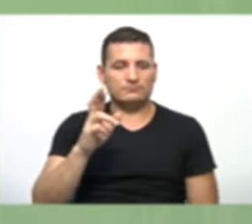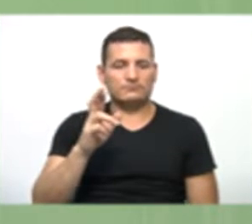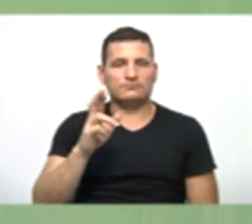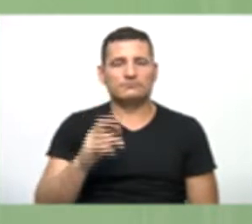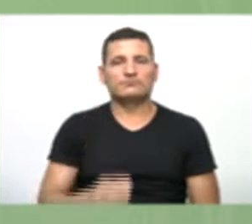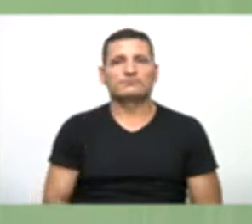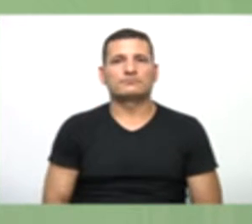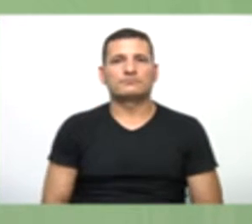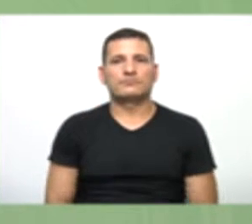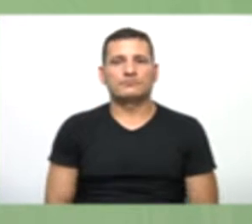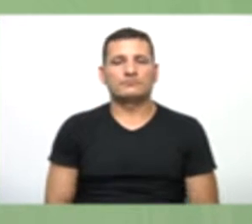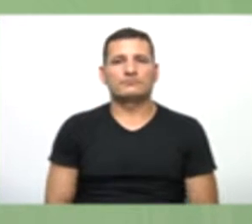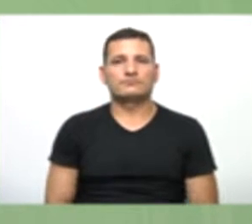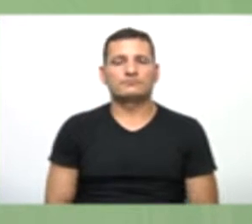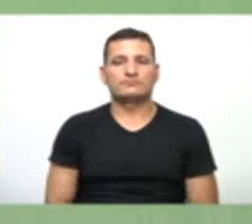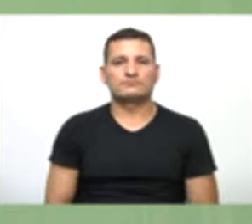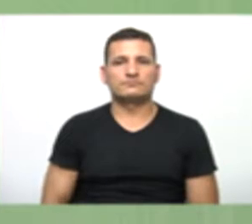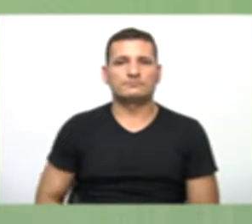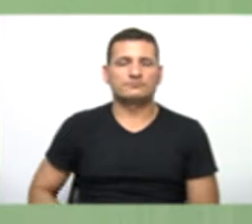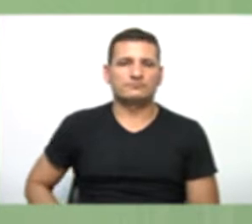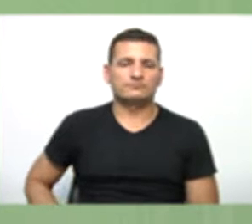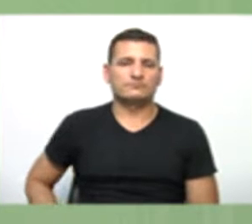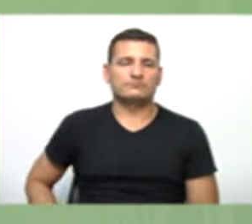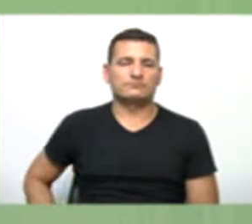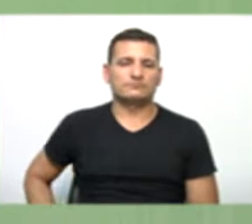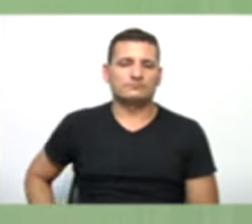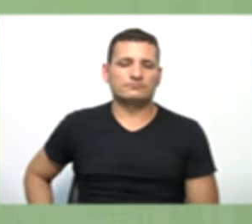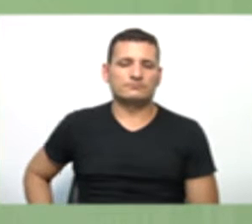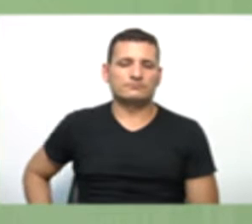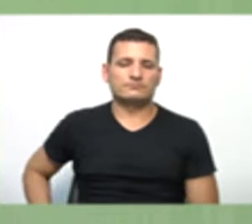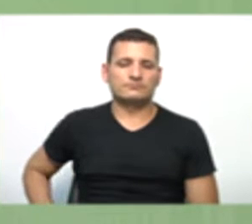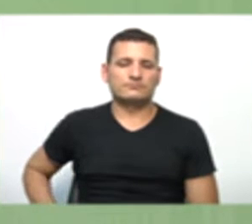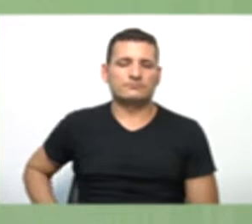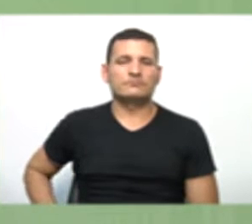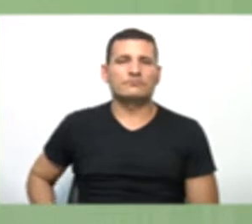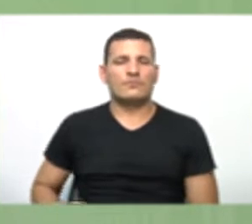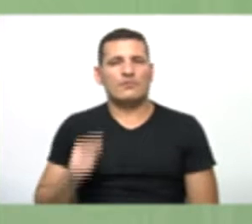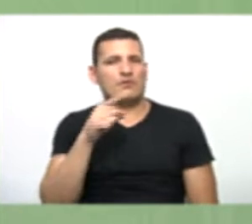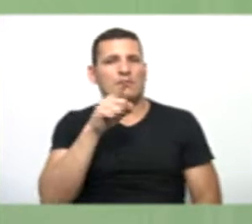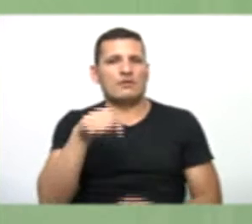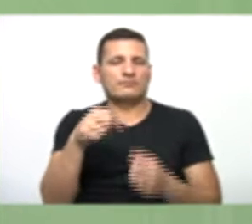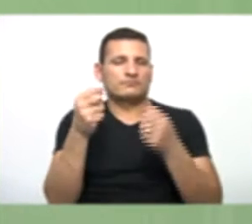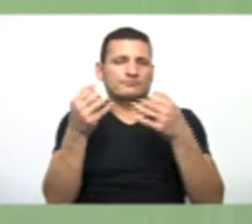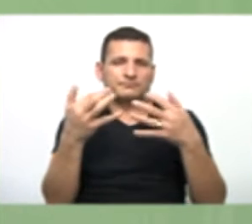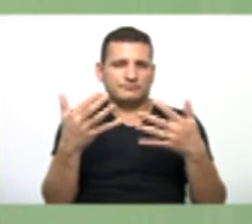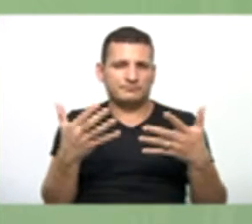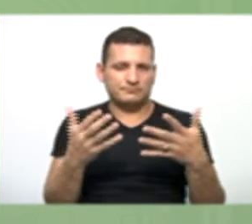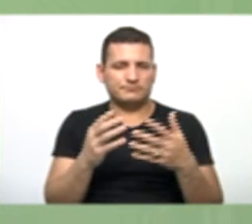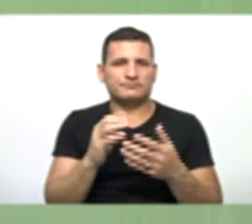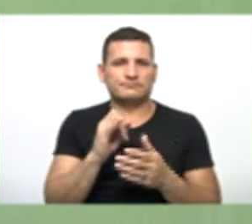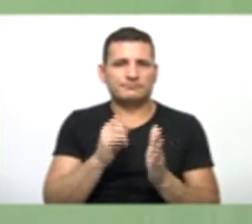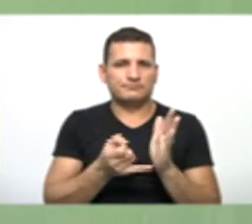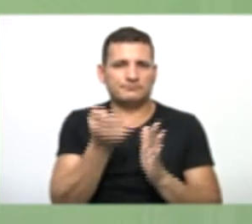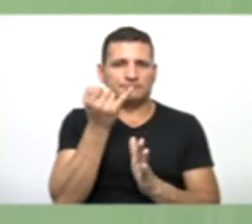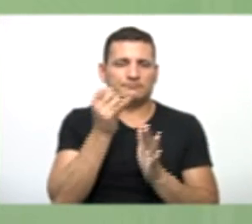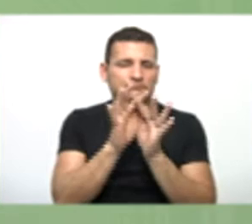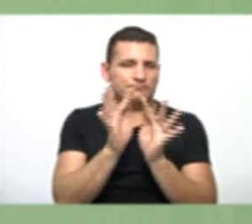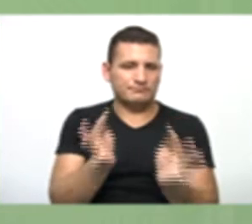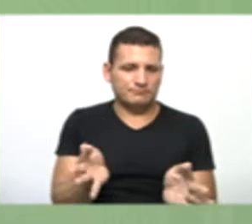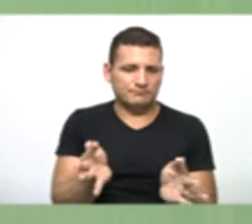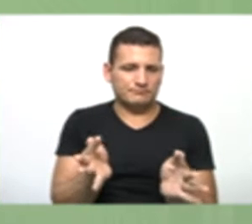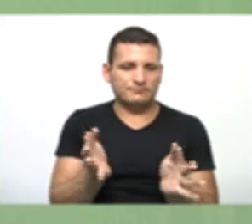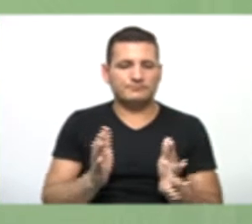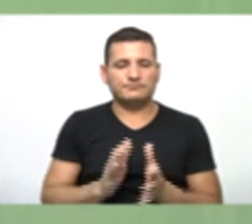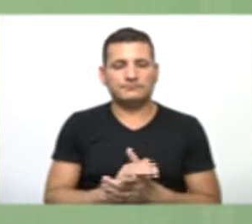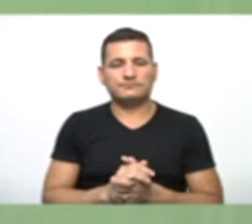Ok? Muito bem. Então essa é uma explicação para juros simples, que a gente utiliza essa equação.